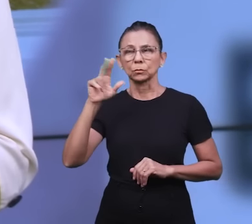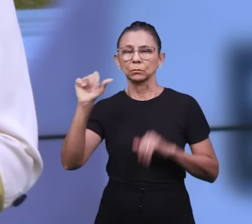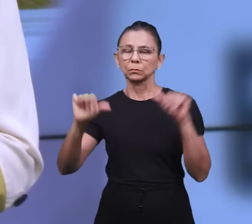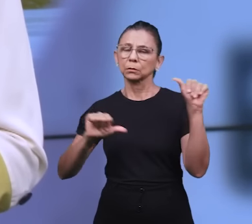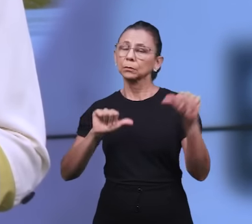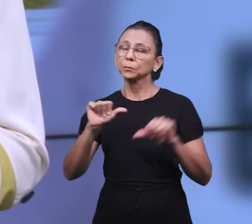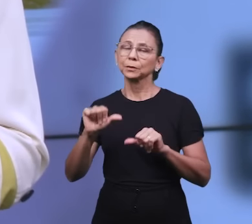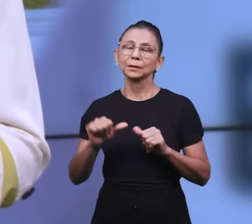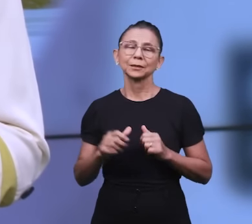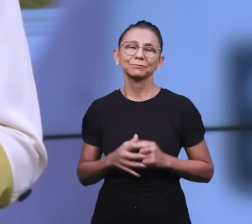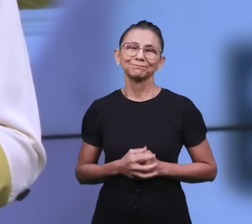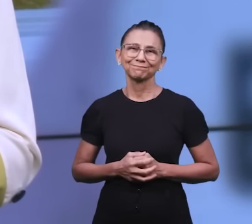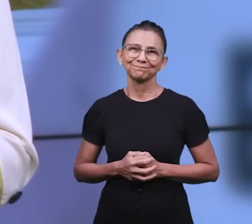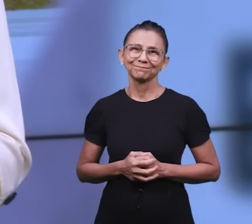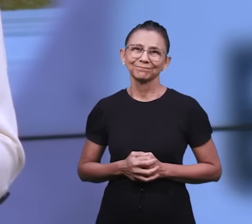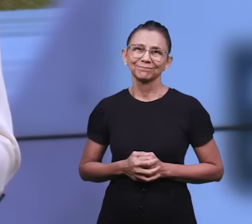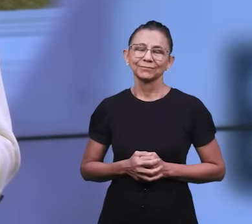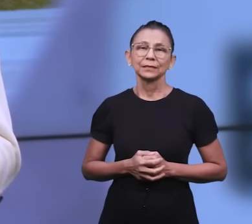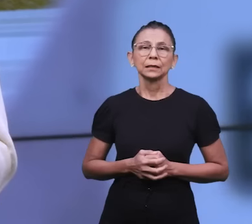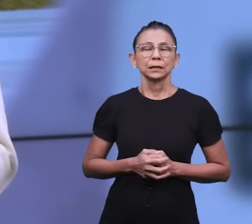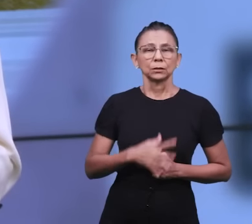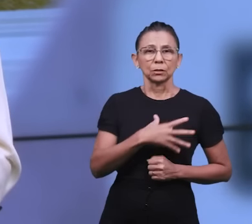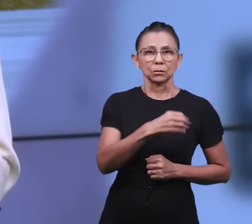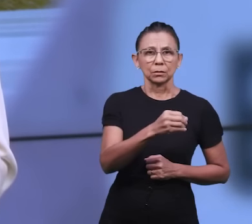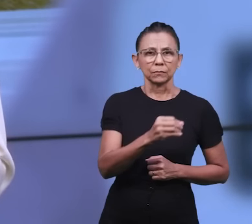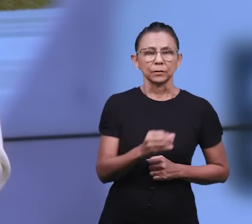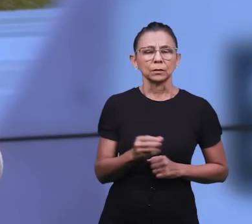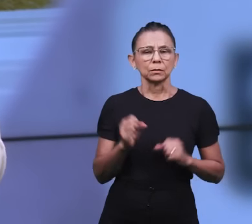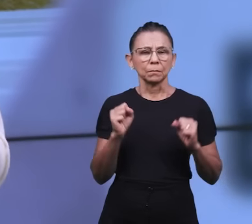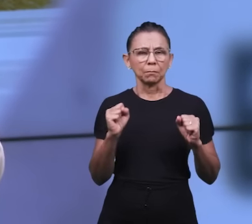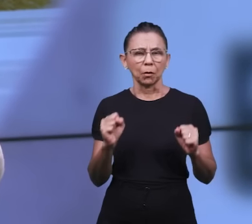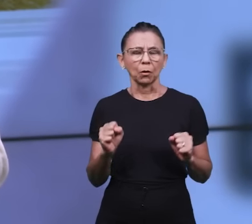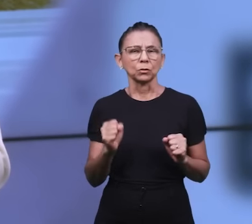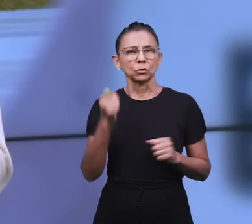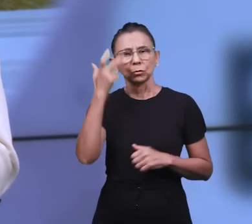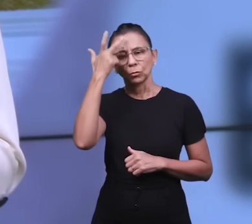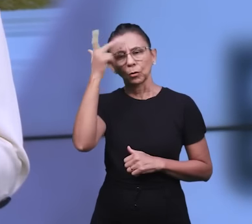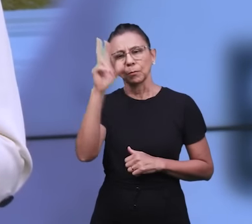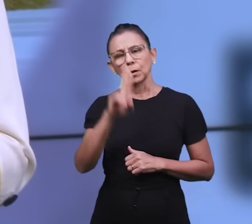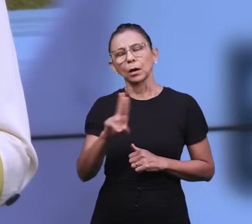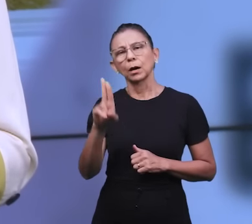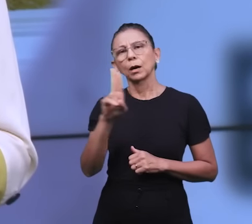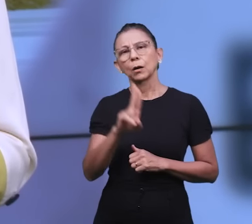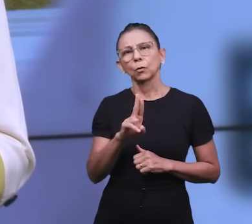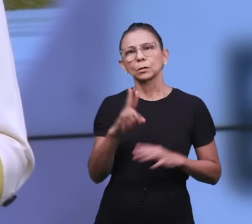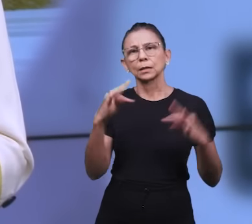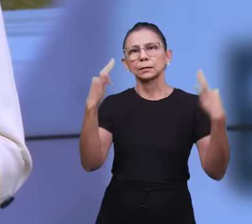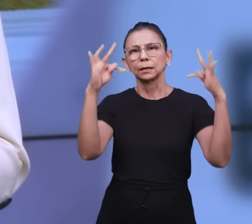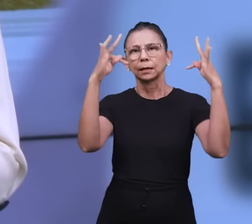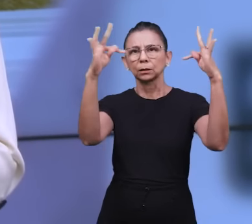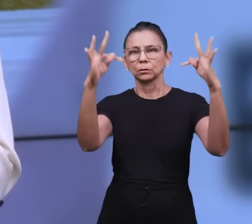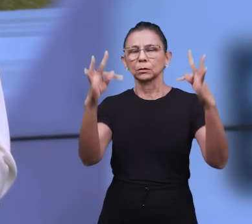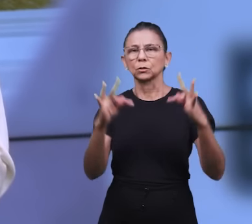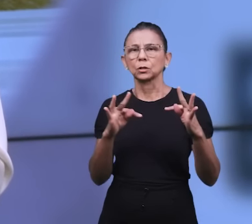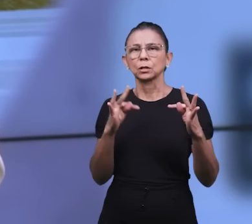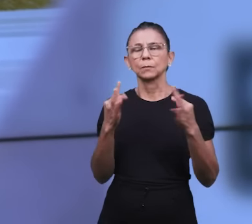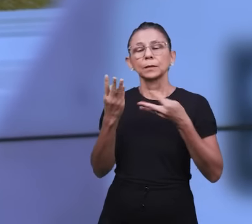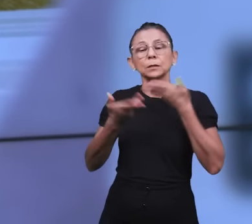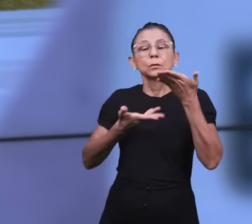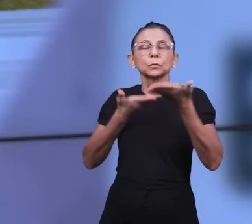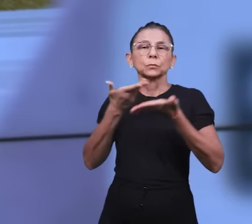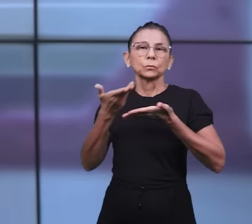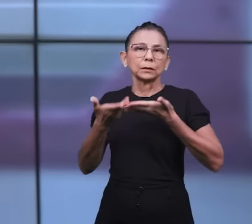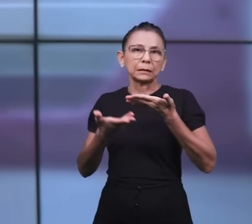influenciar esse tempo sendo servos que usa as tecnologias com moderação com supervisão e com seleção